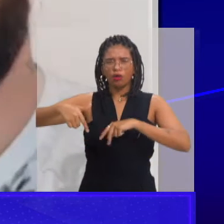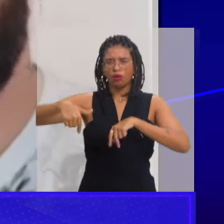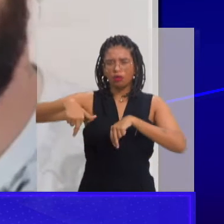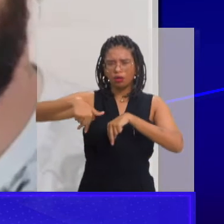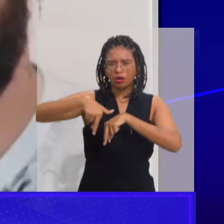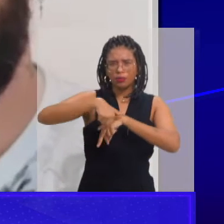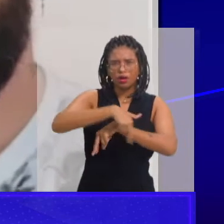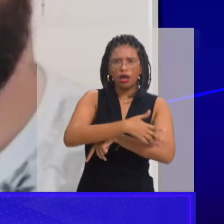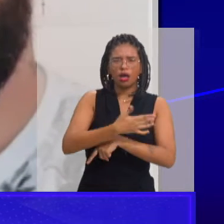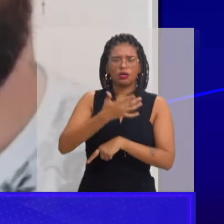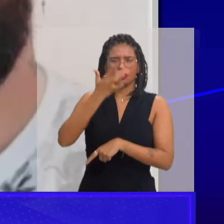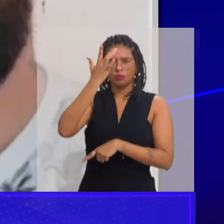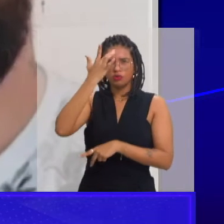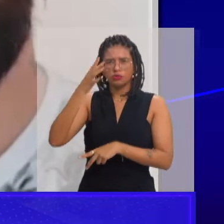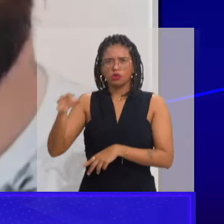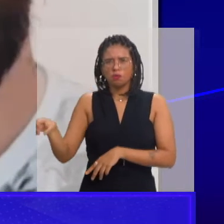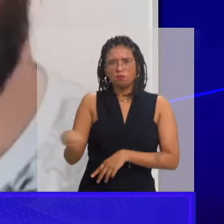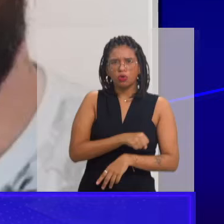e também